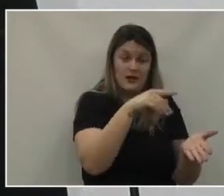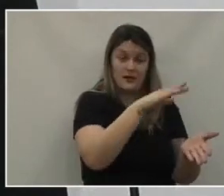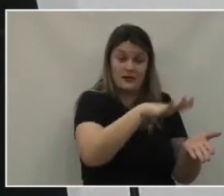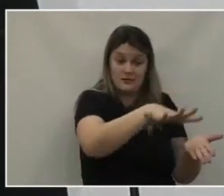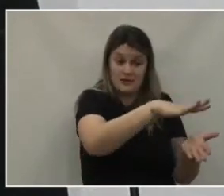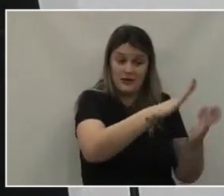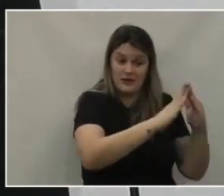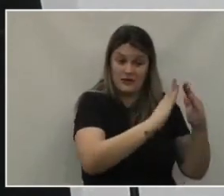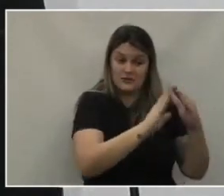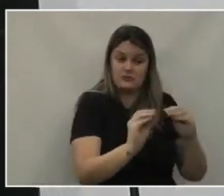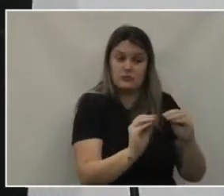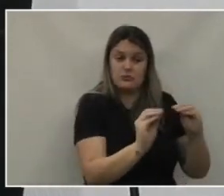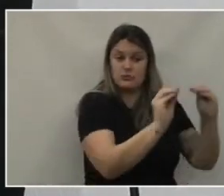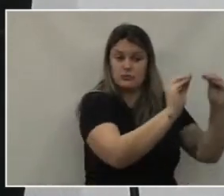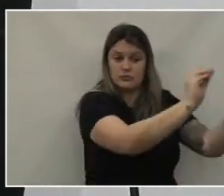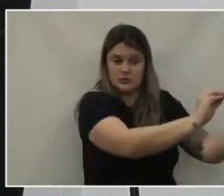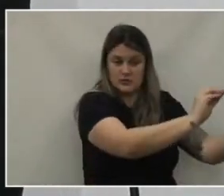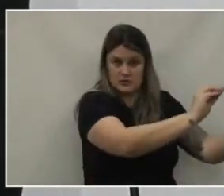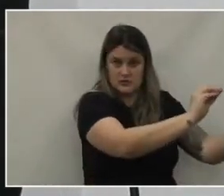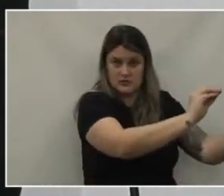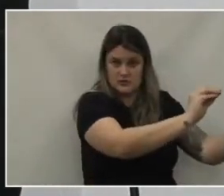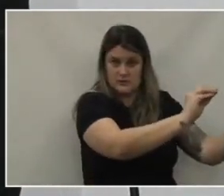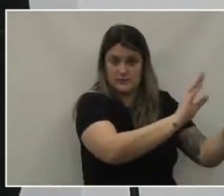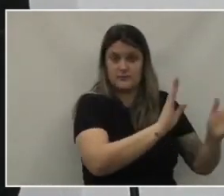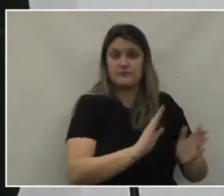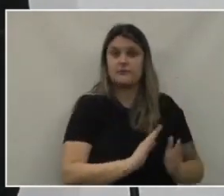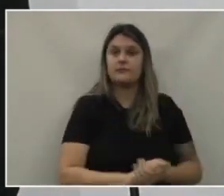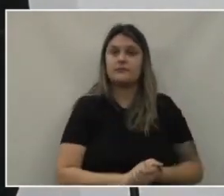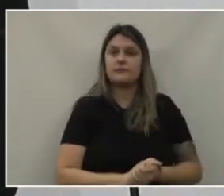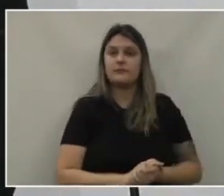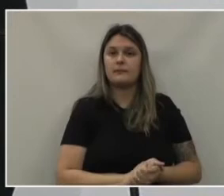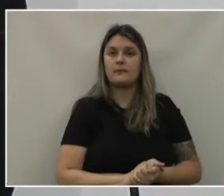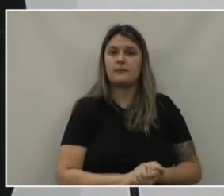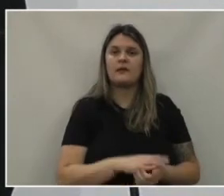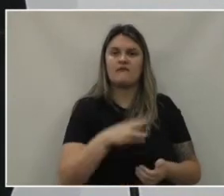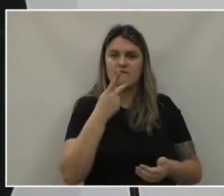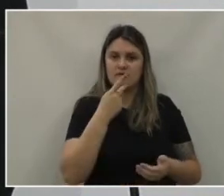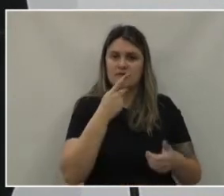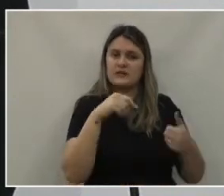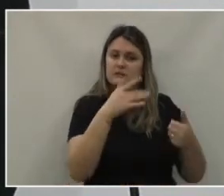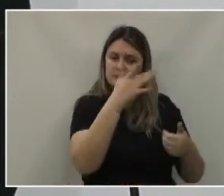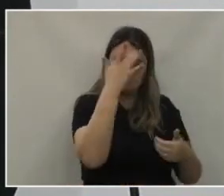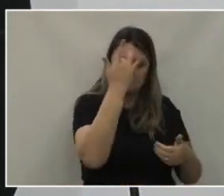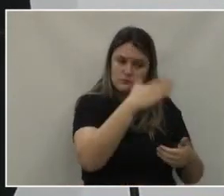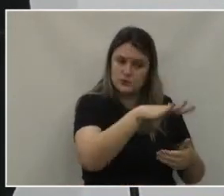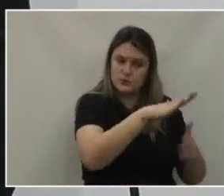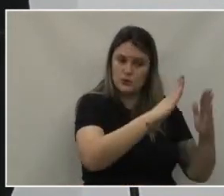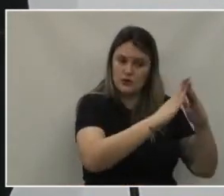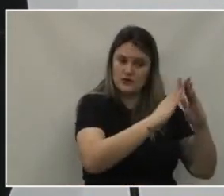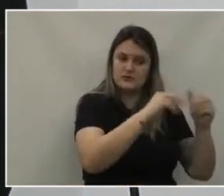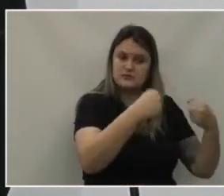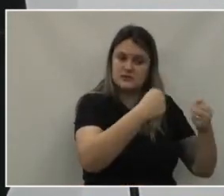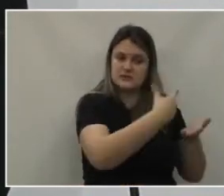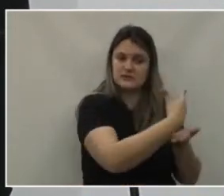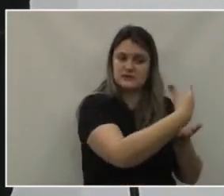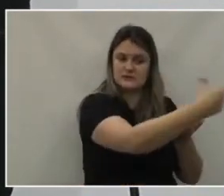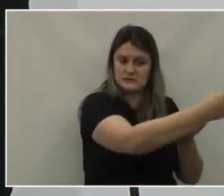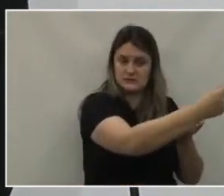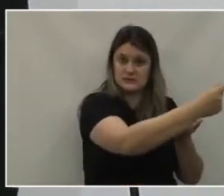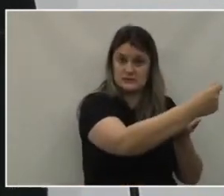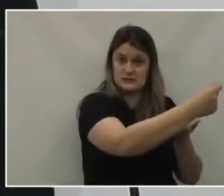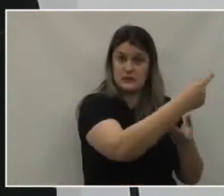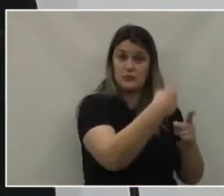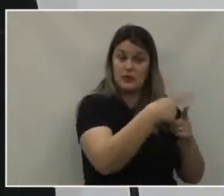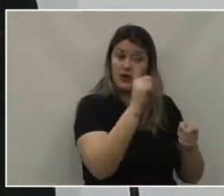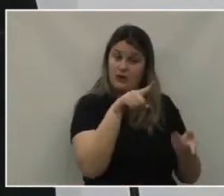e ele vem, como eu já falei, então, ele dispõe sobre desapropriação, indenização